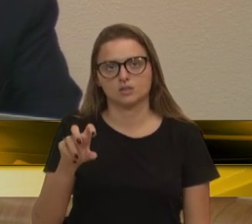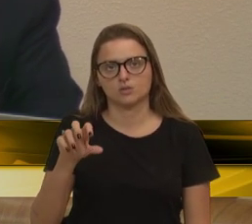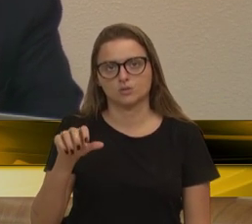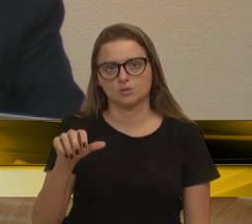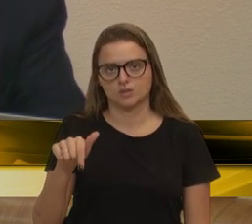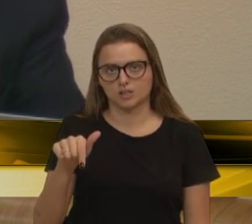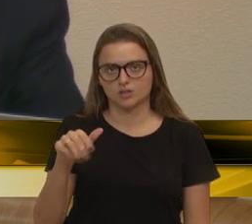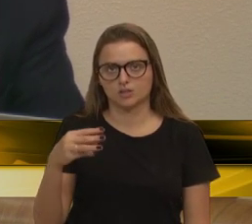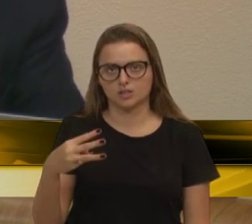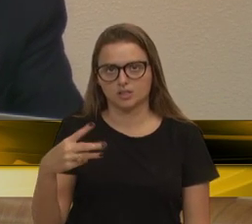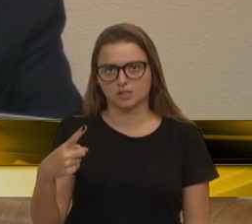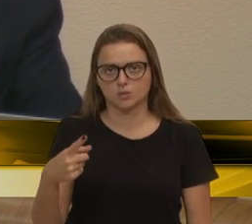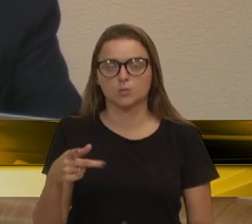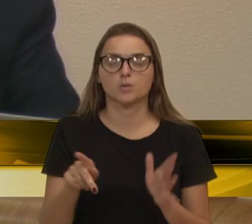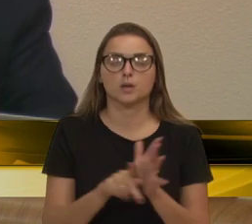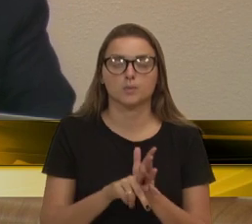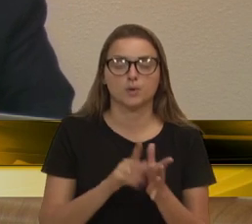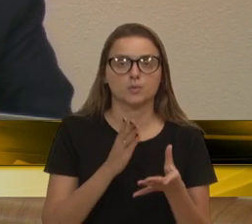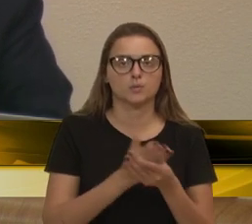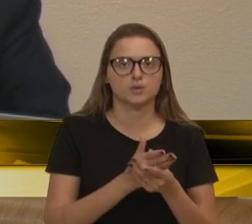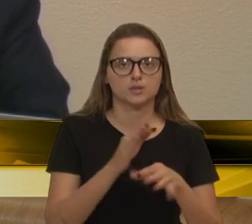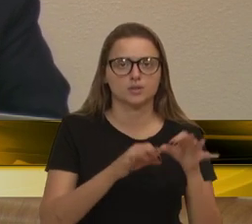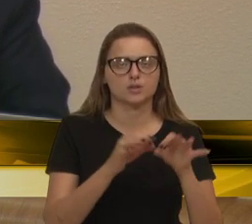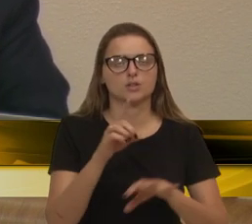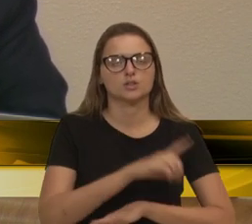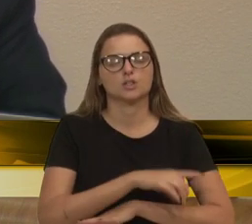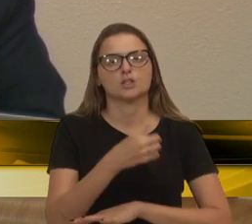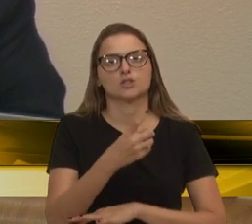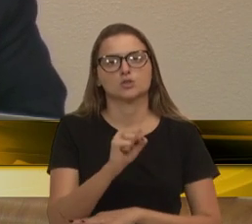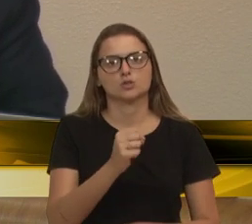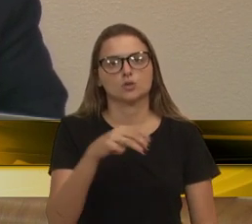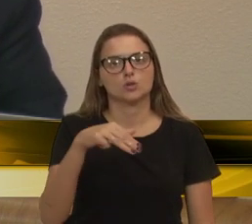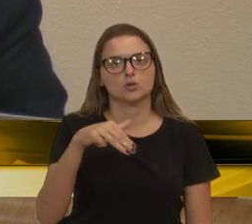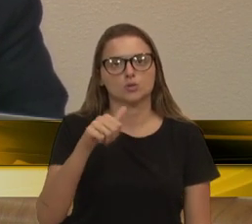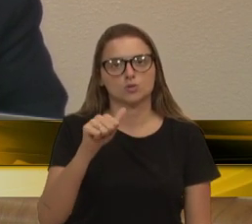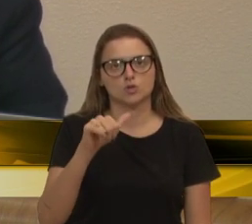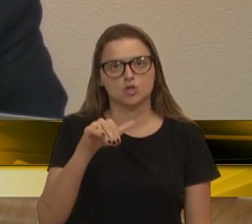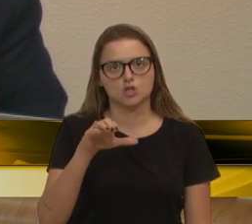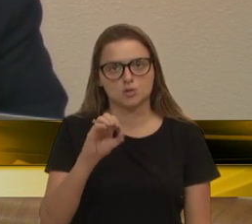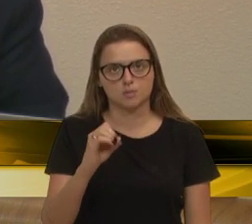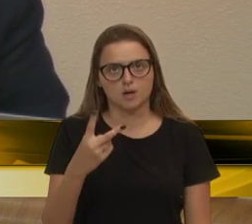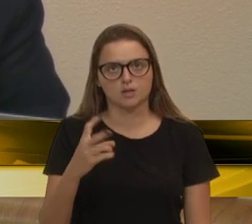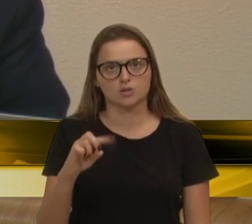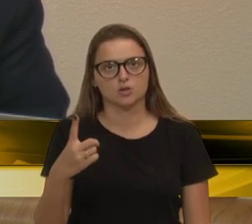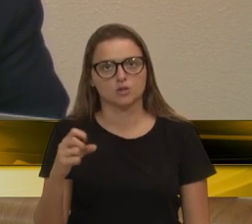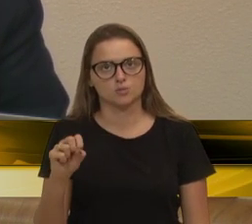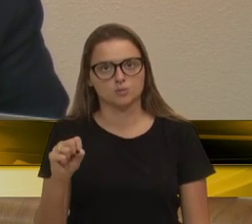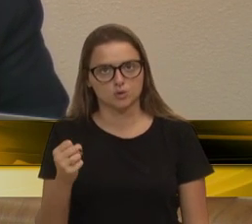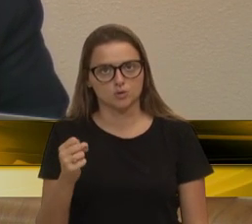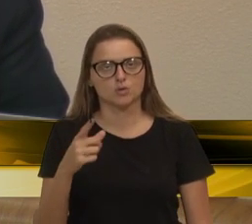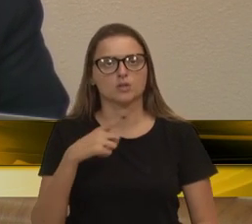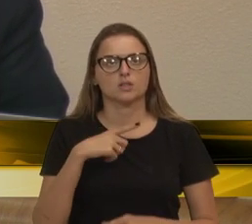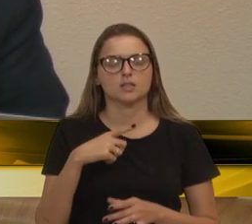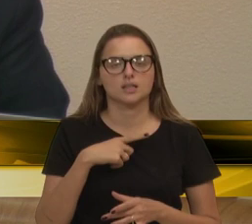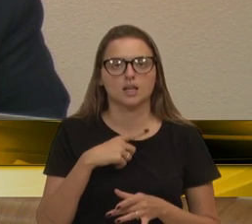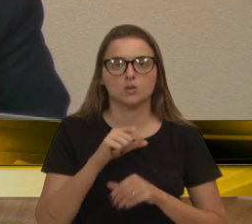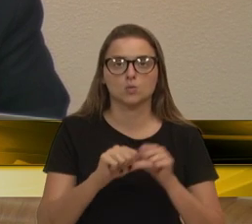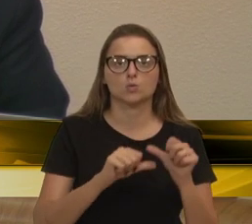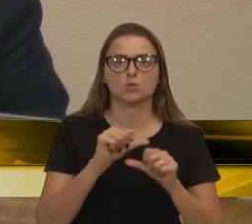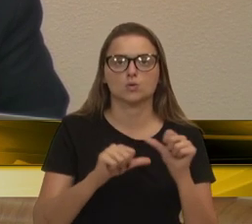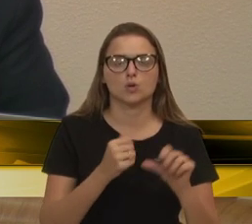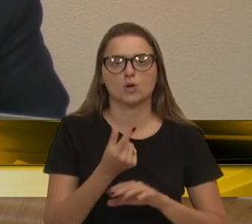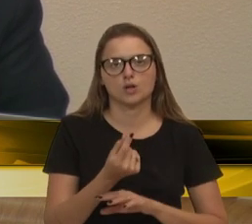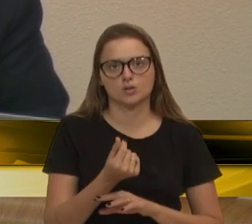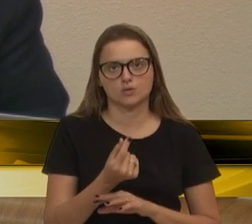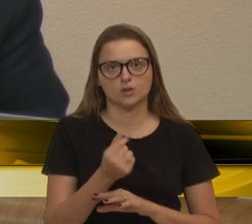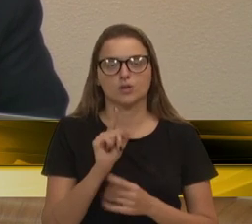70738057731, ajuizado pelo município em 18 de 5 de 2017, diante do conhecido sequestro de valores,